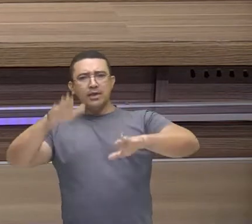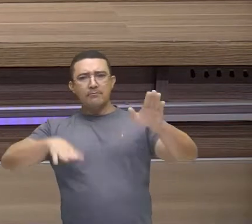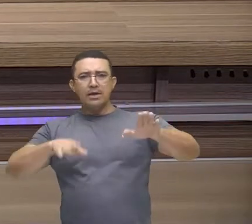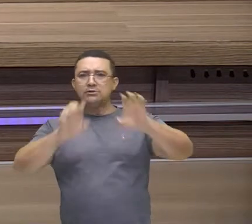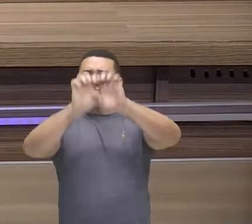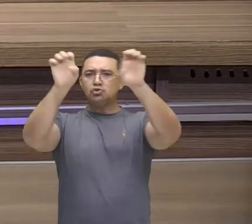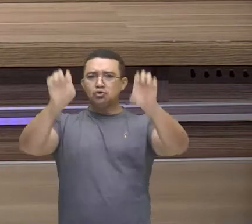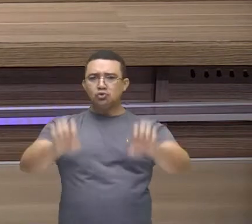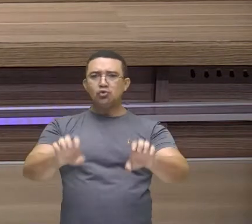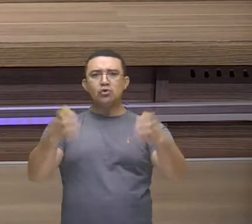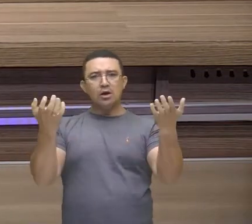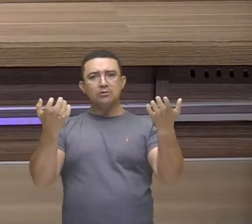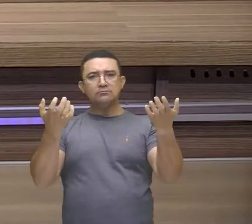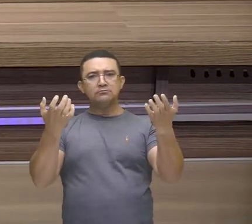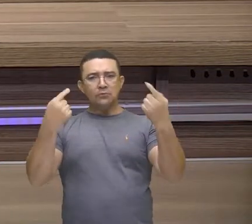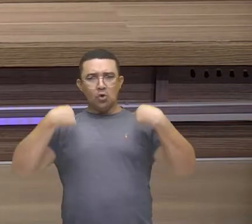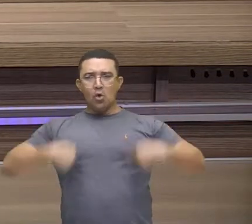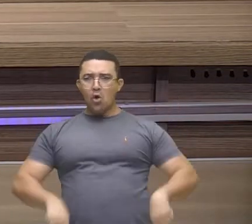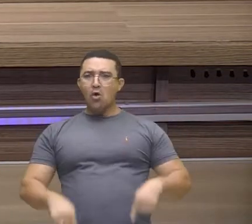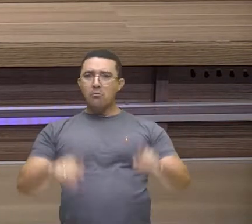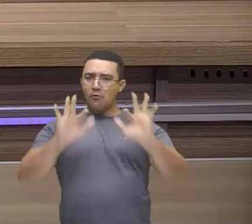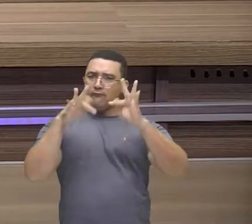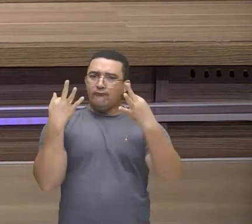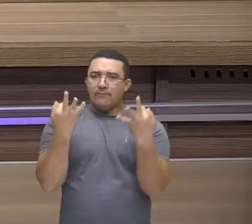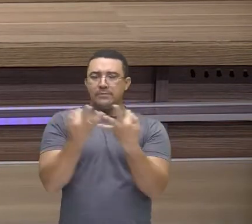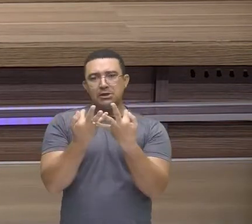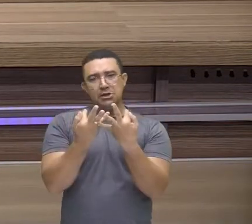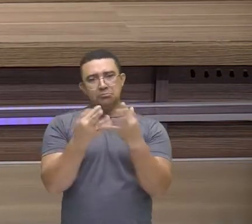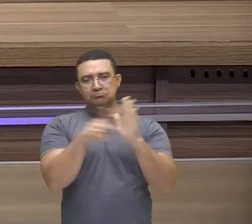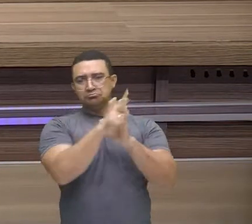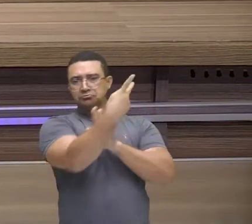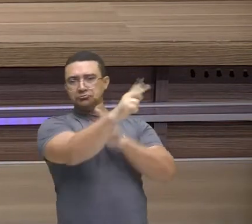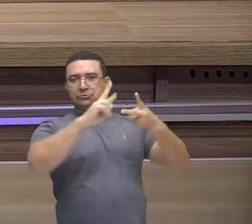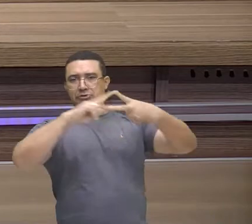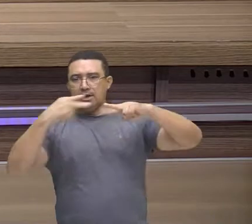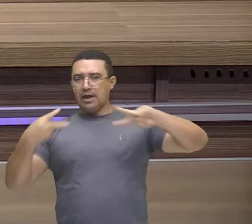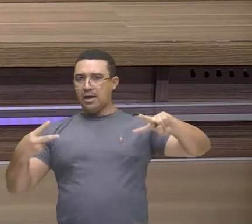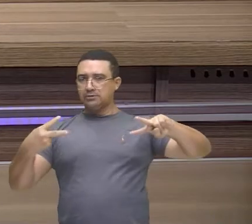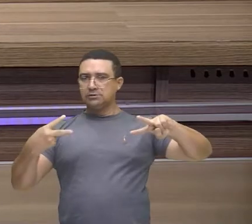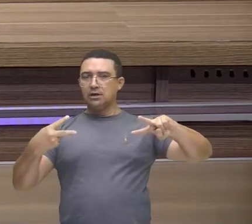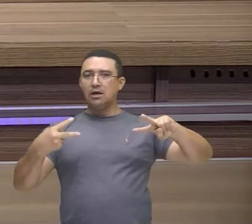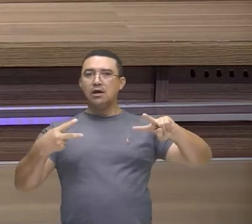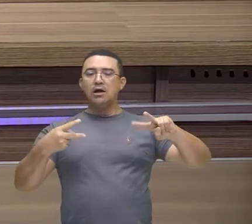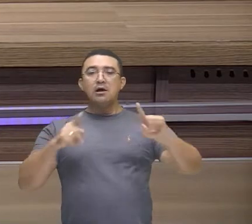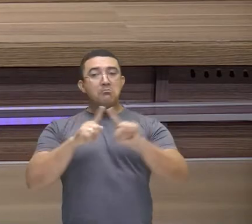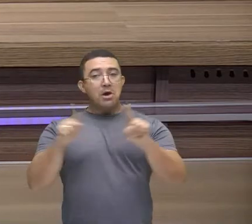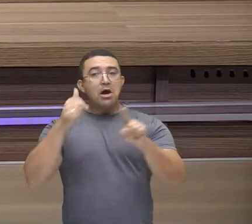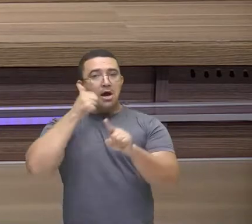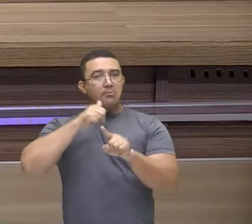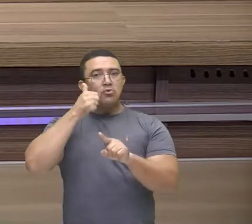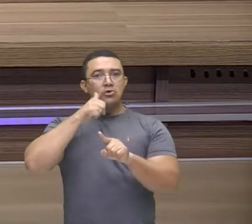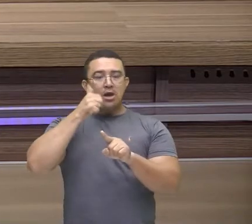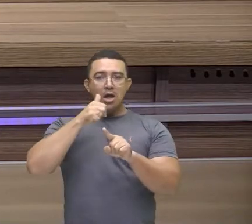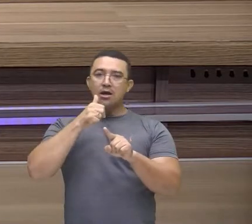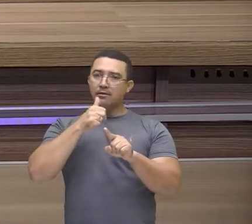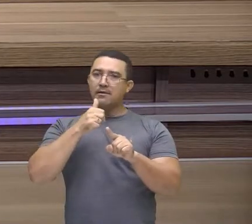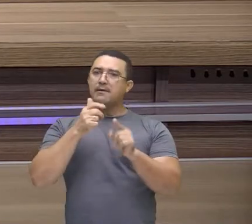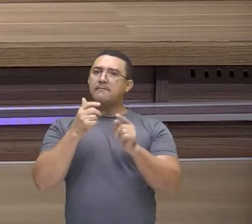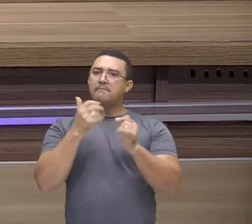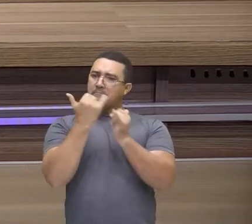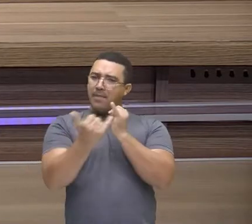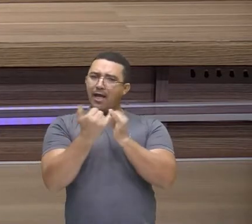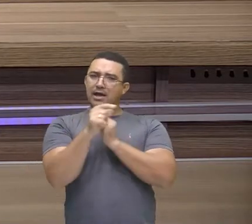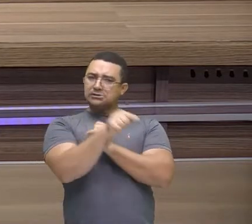família, do tipo de seio que a mãe, que ela trouxe na genética dela, né, quando ela nasceu, mas ela vai aparecer que ela já